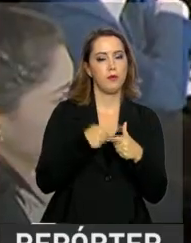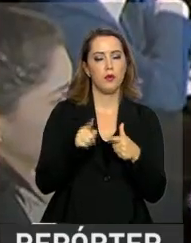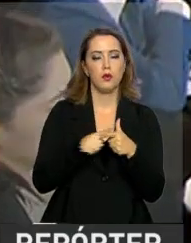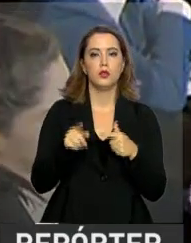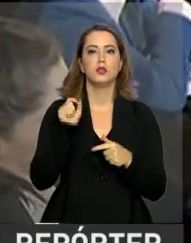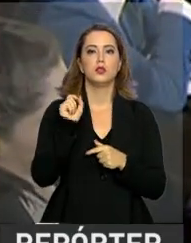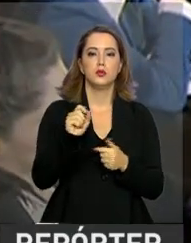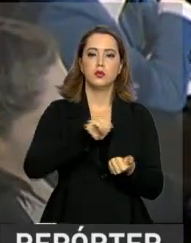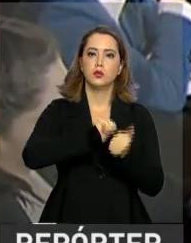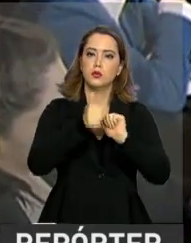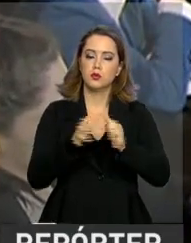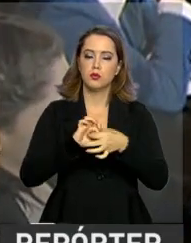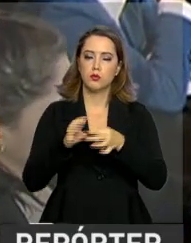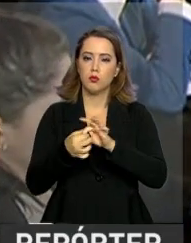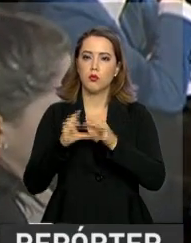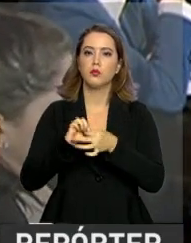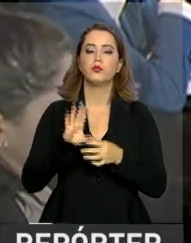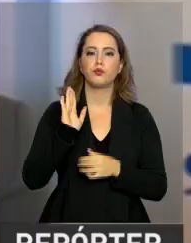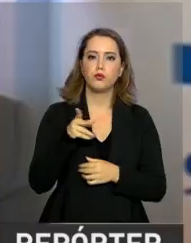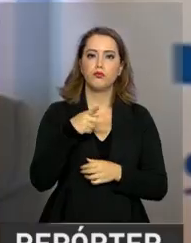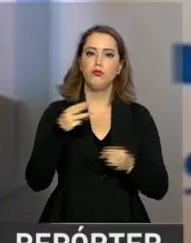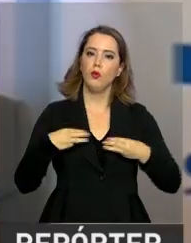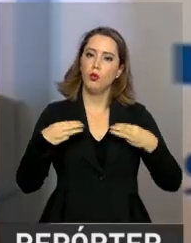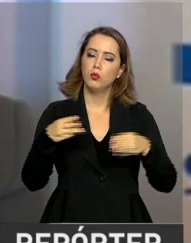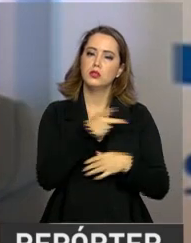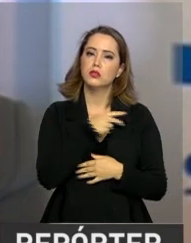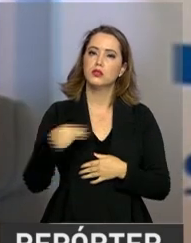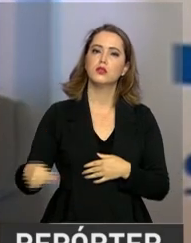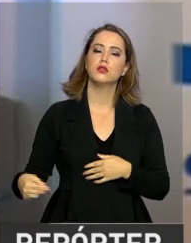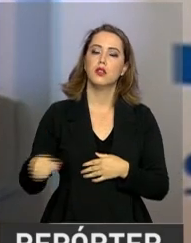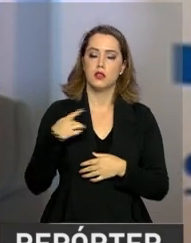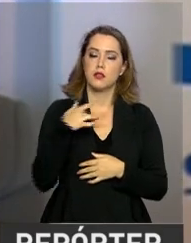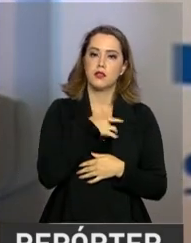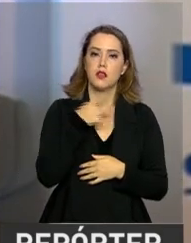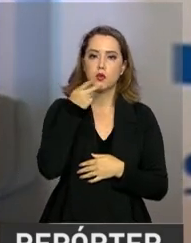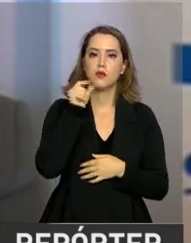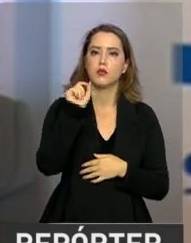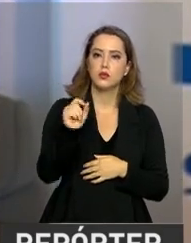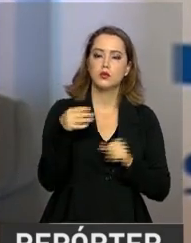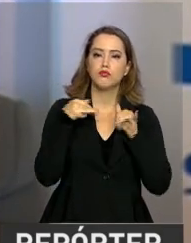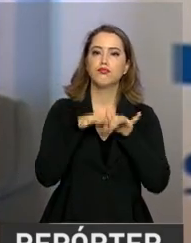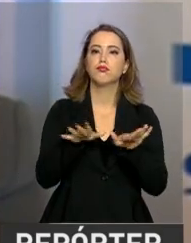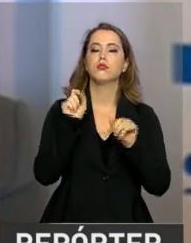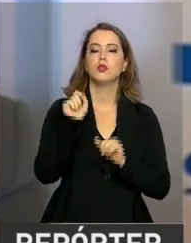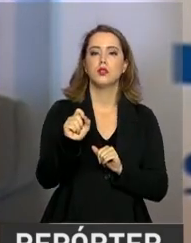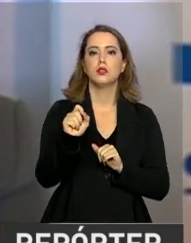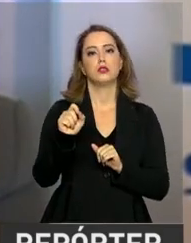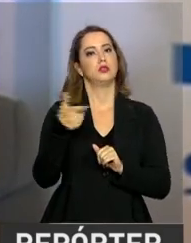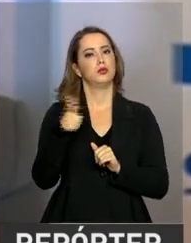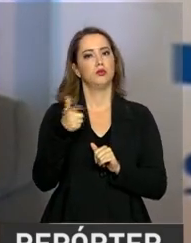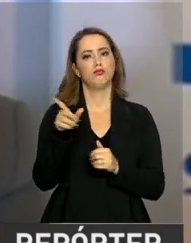Para correspondentes estrangeiros, o ministro da Saúde, Ricardo Barros, passou a mensagem de que a contaminação pelo vírus Zika